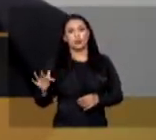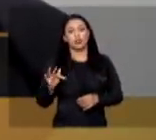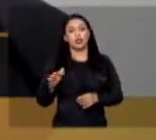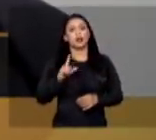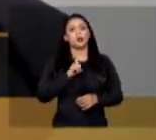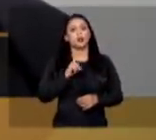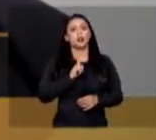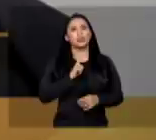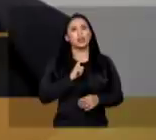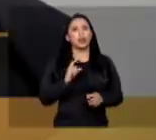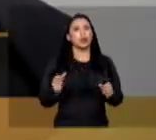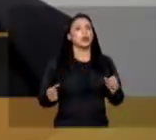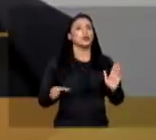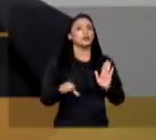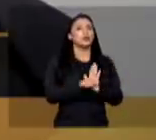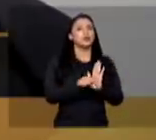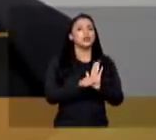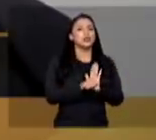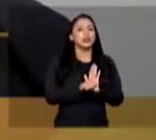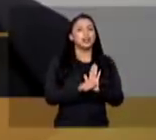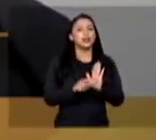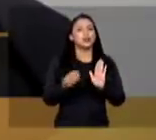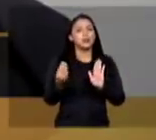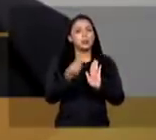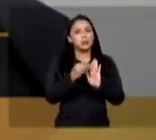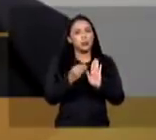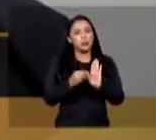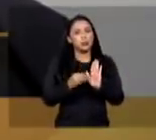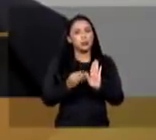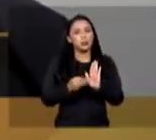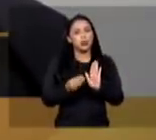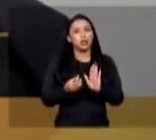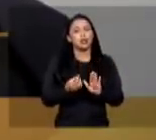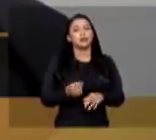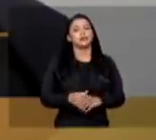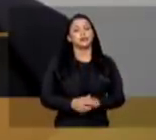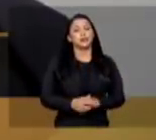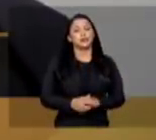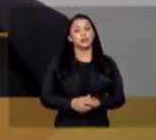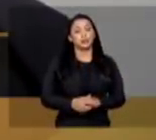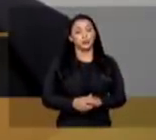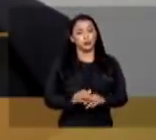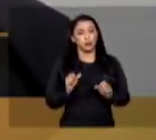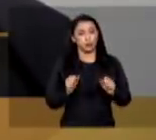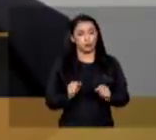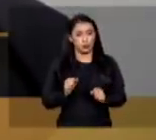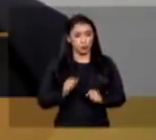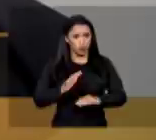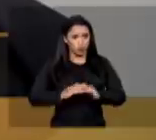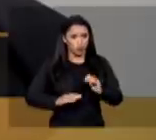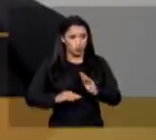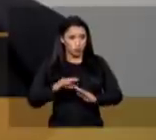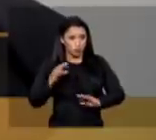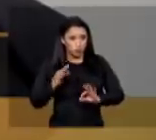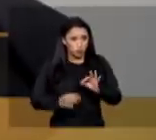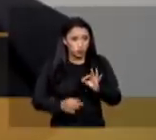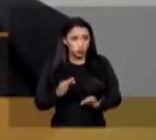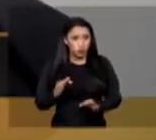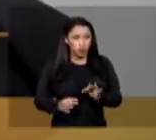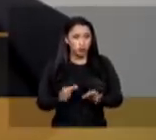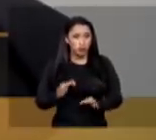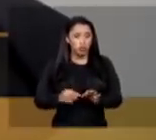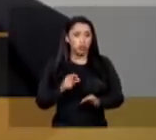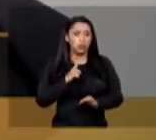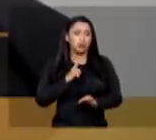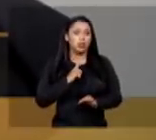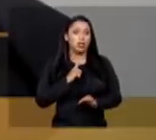de supostos ilícitos penais noticiados nos termos de colaboração. Plausibilidade jurídica da tese defensiva,